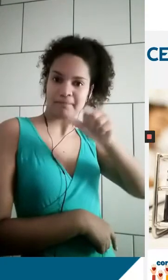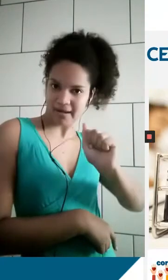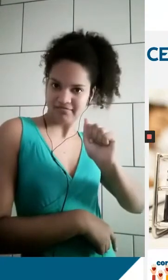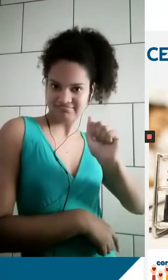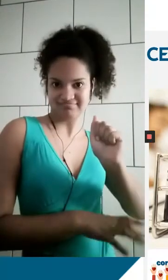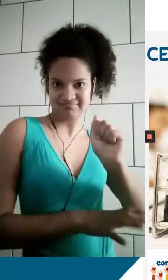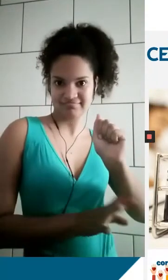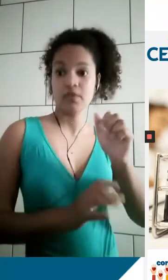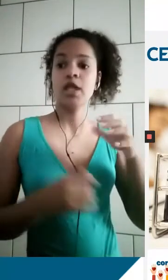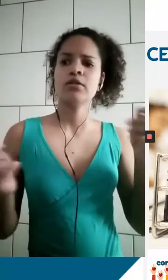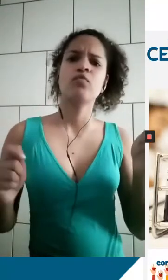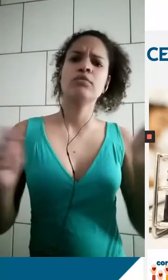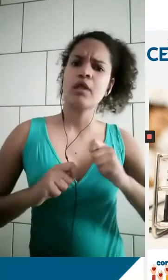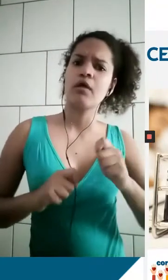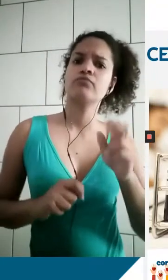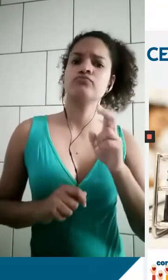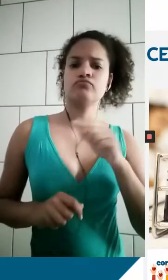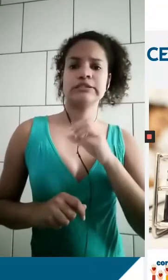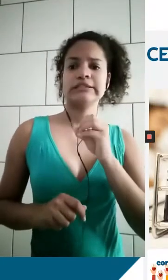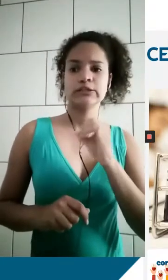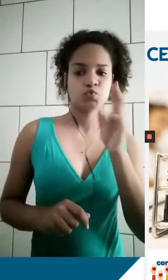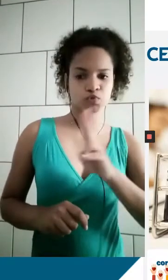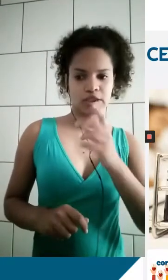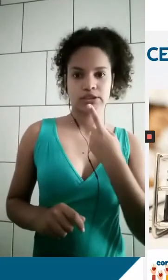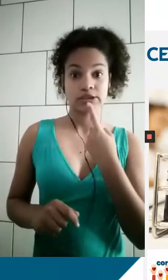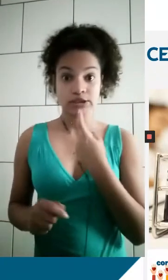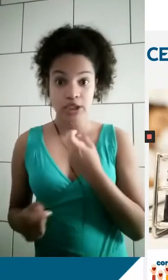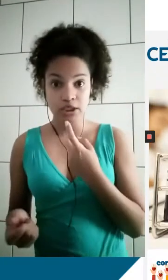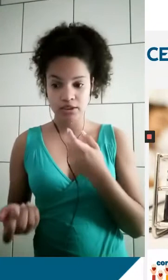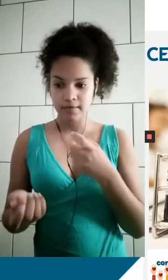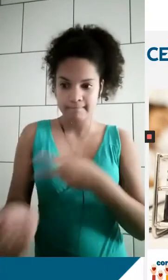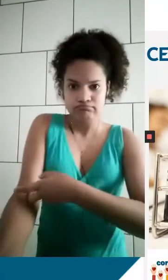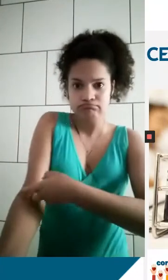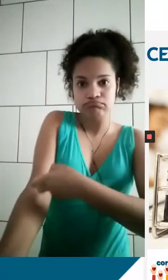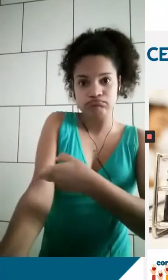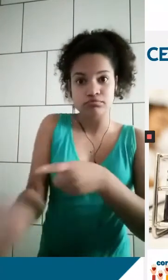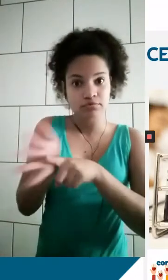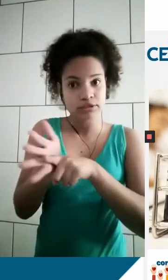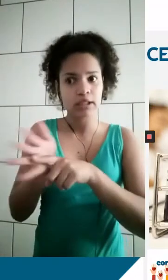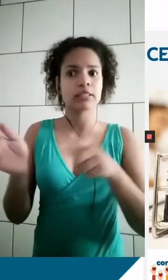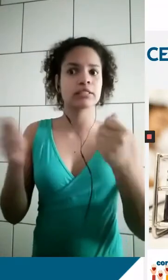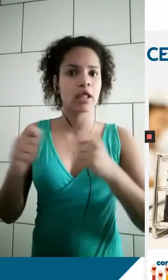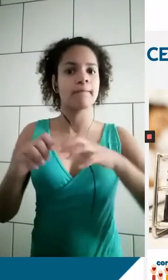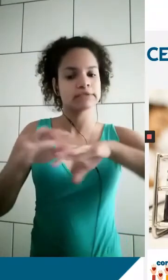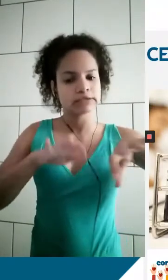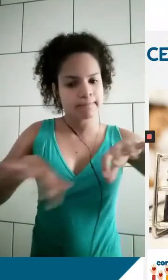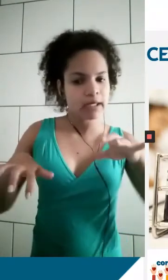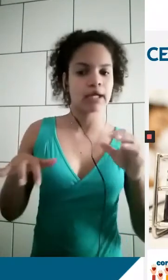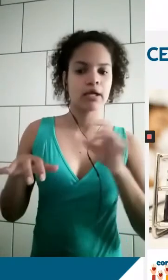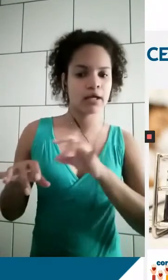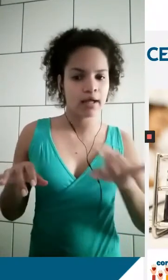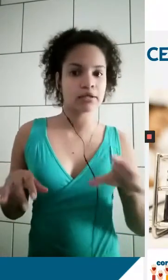você usa algum anticoagulante, você vai separar o sangue no hematócrito, nos elementos figurados,